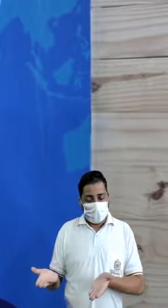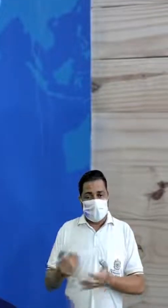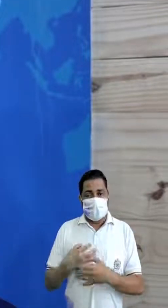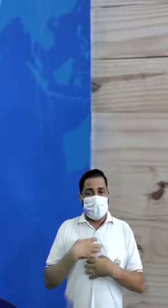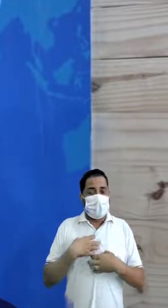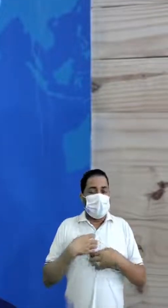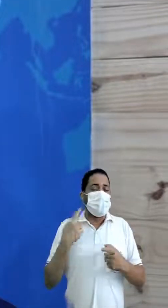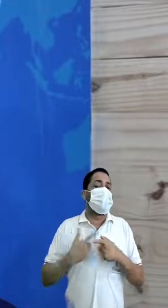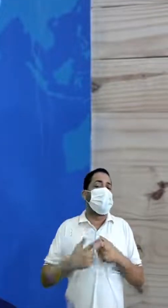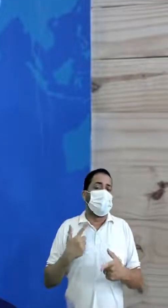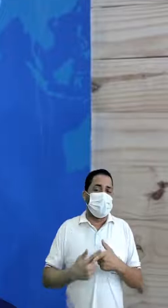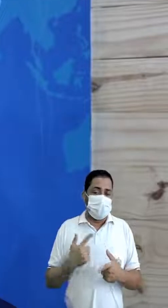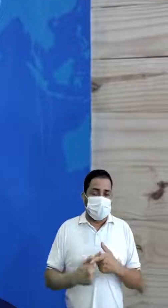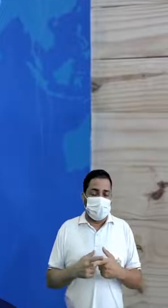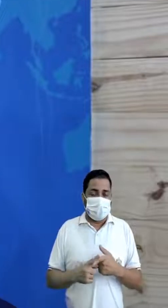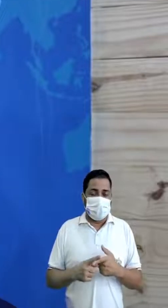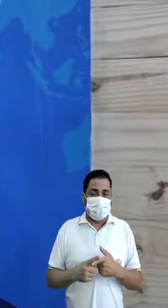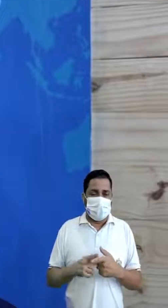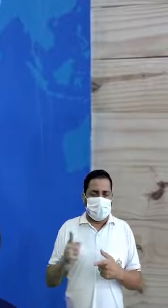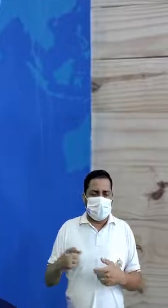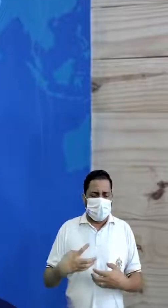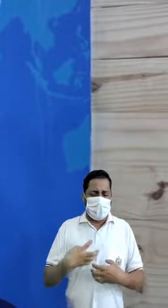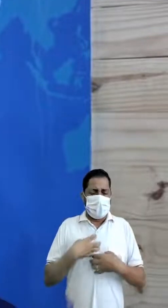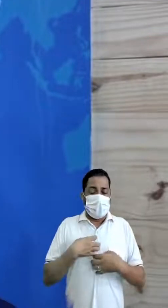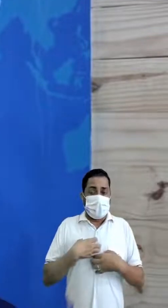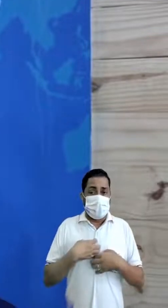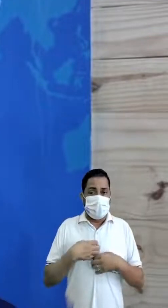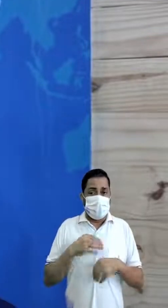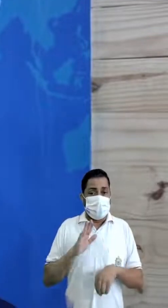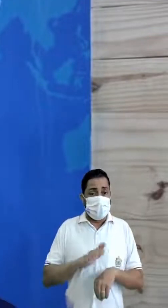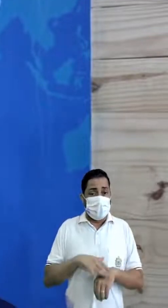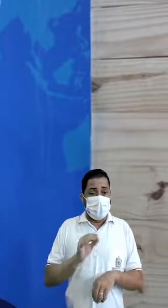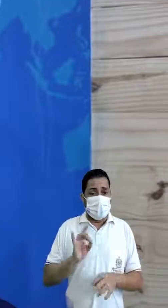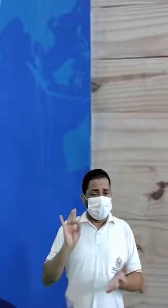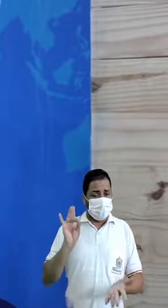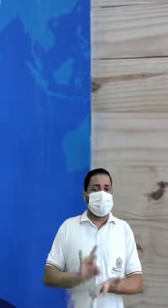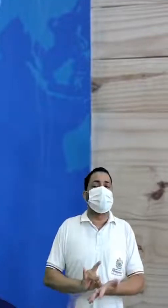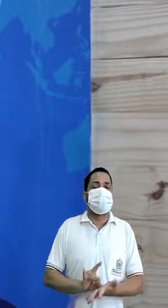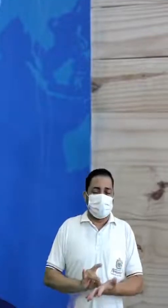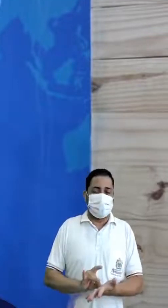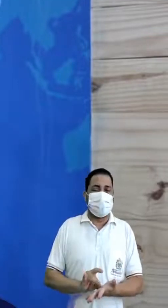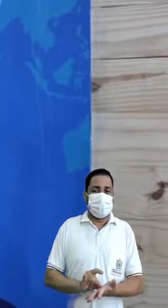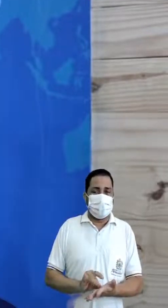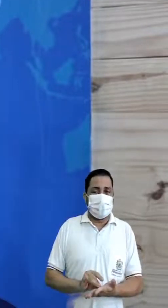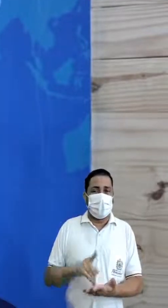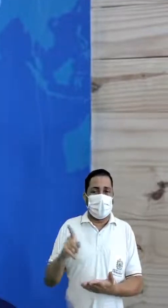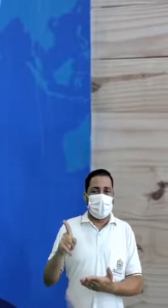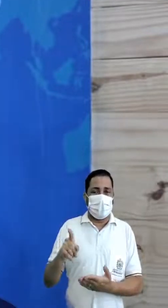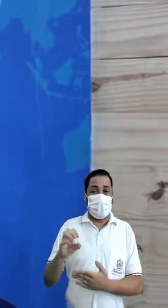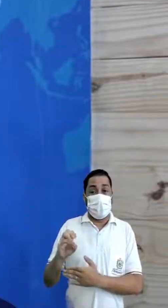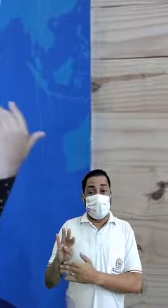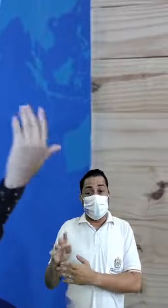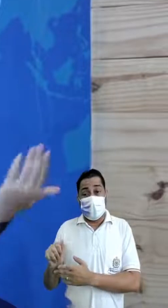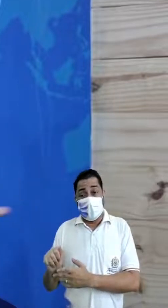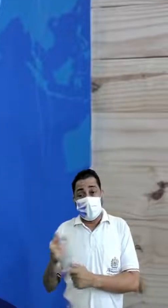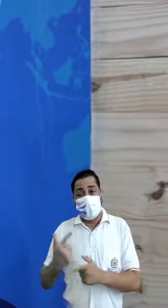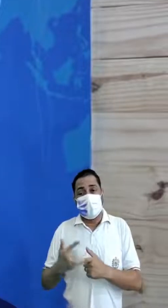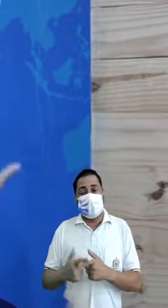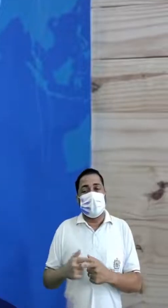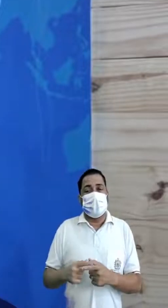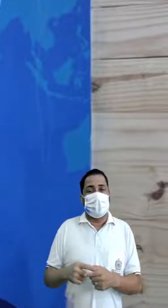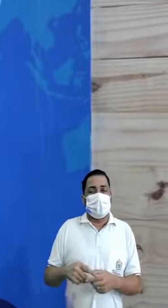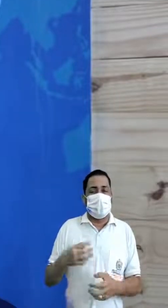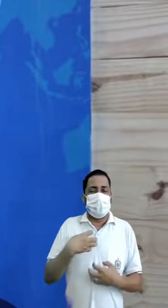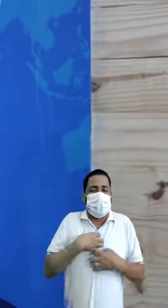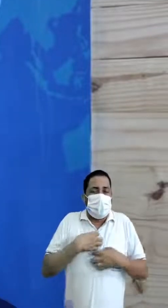Por quê? Porque traz uma sensação mais real à obra, né? Porque é o modo como nós enxergamos os objetos ao